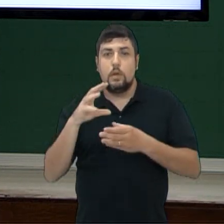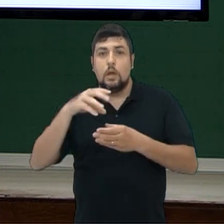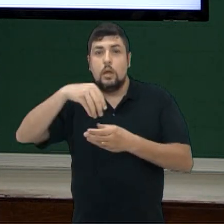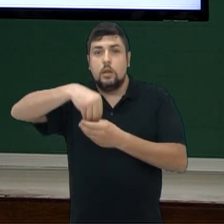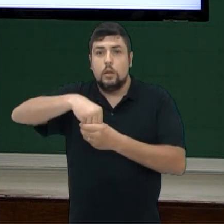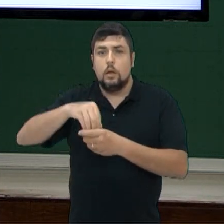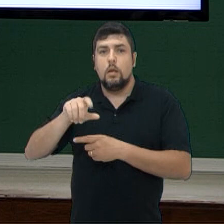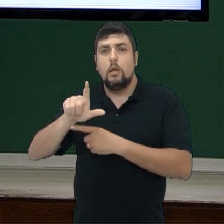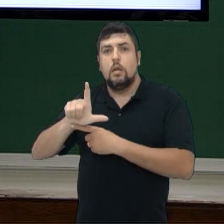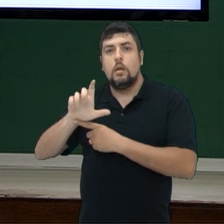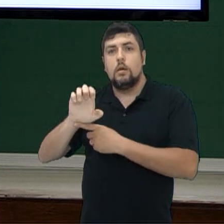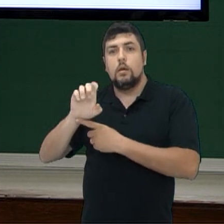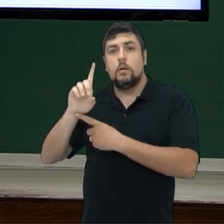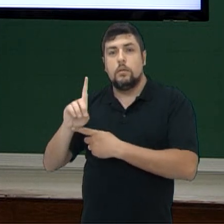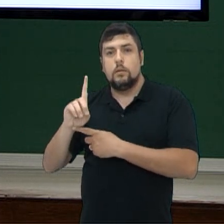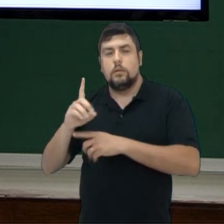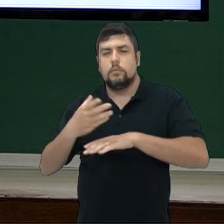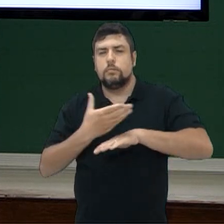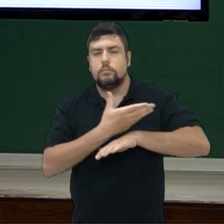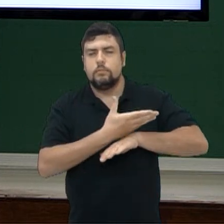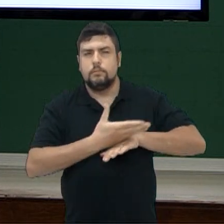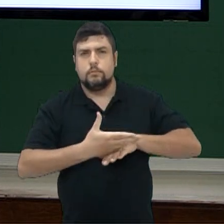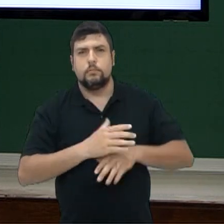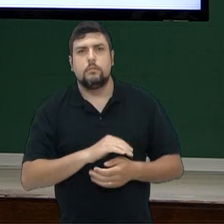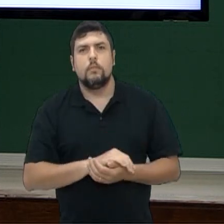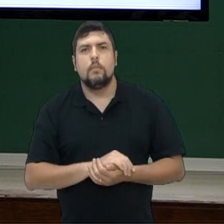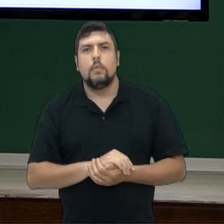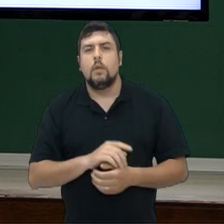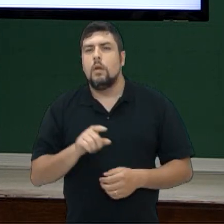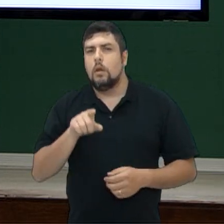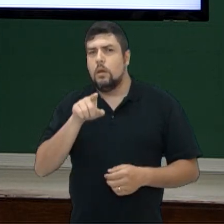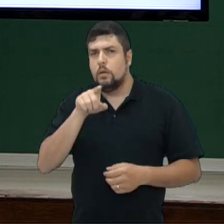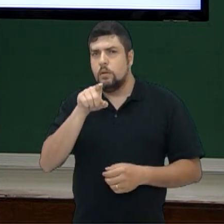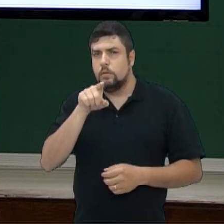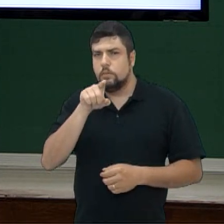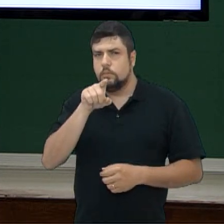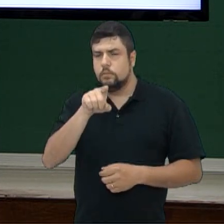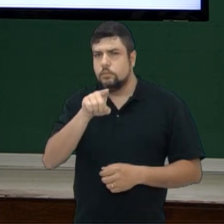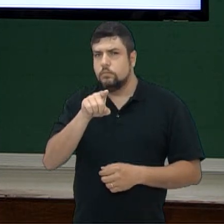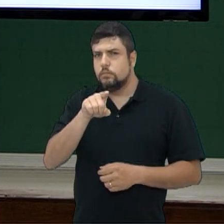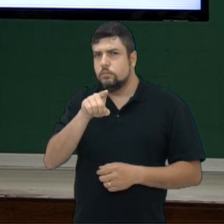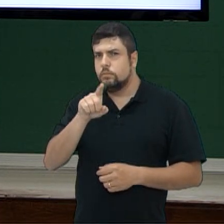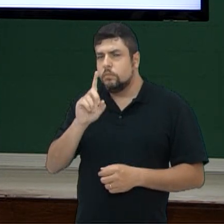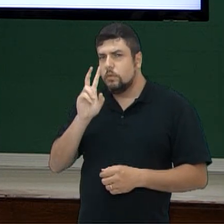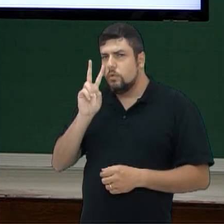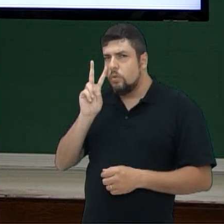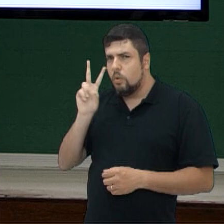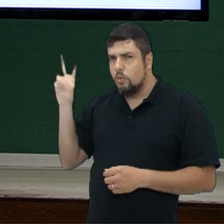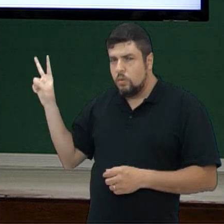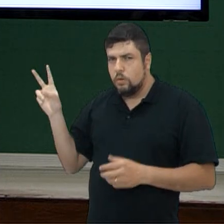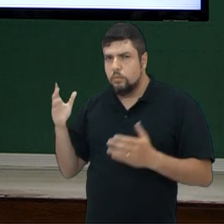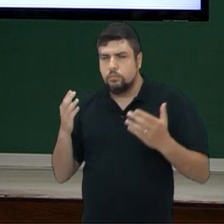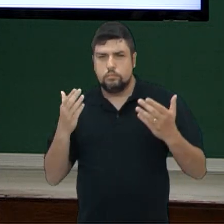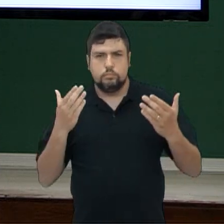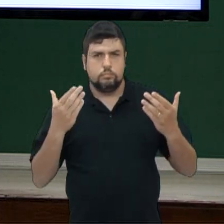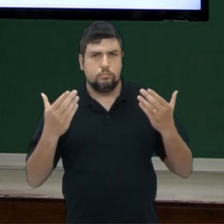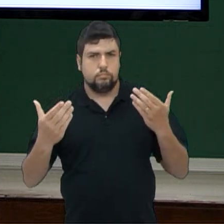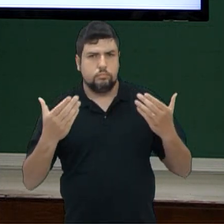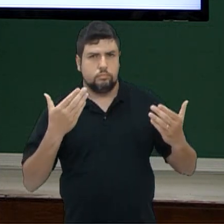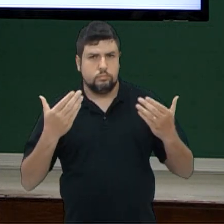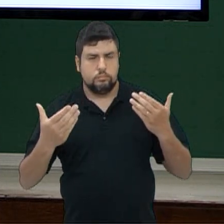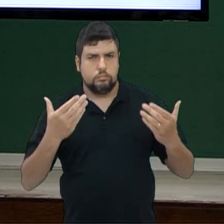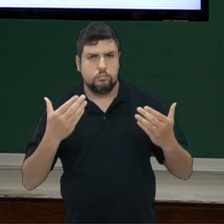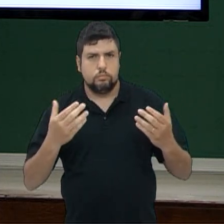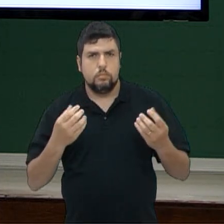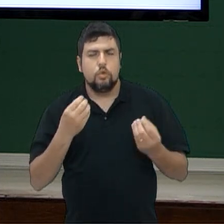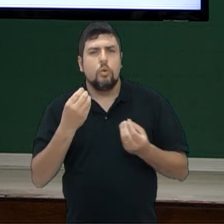porque é um exemplo bom para você comparar, nós vamos comparar depois, né? Do consumo de